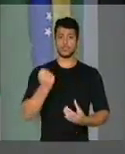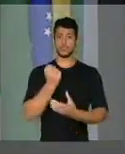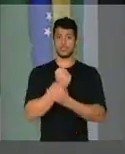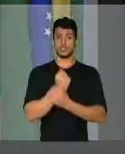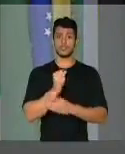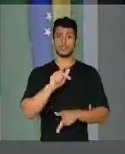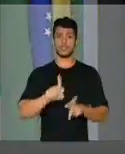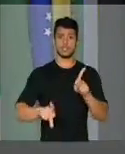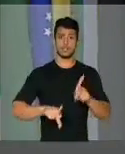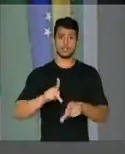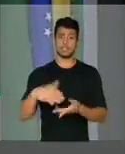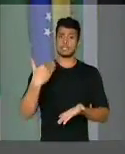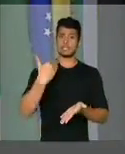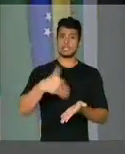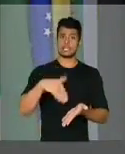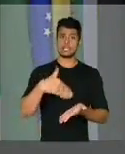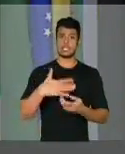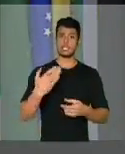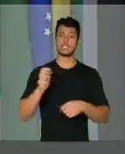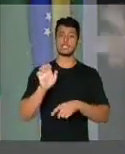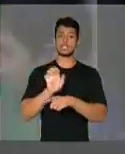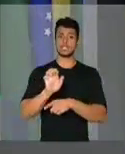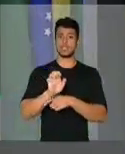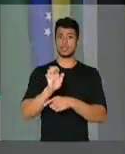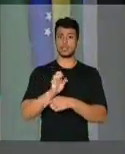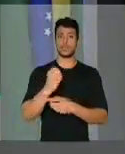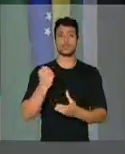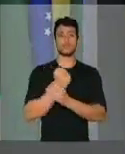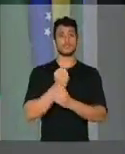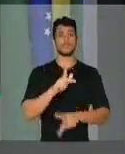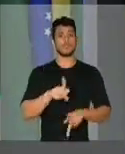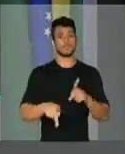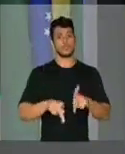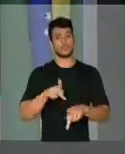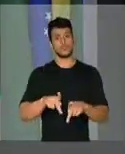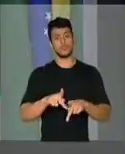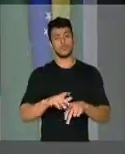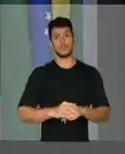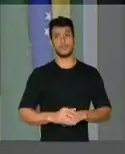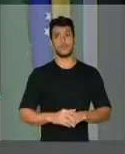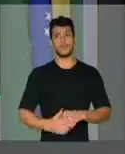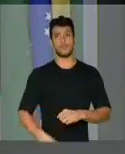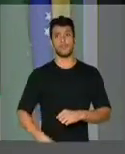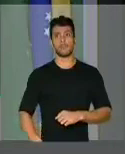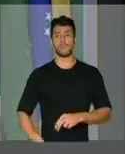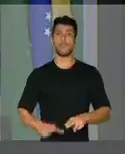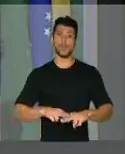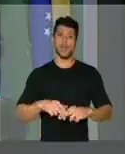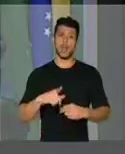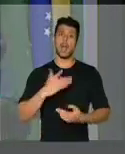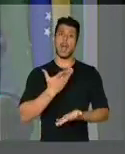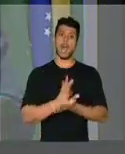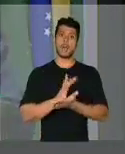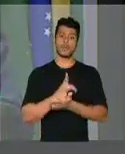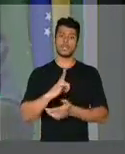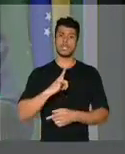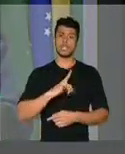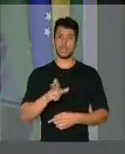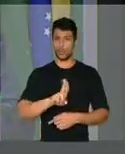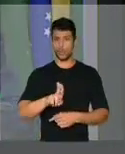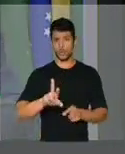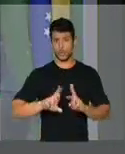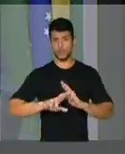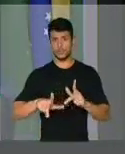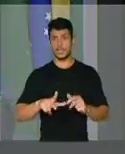Pública, as Secretarias Estaduais de Segurança Pública, ou congêneres, porque algumas chamam-se Secretaria